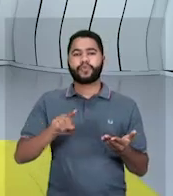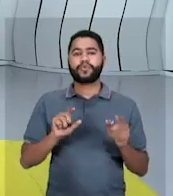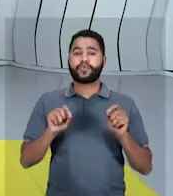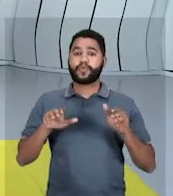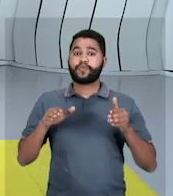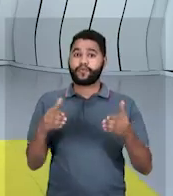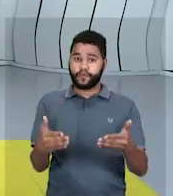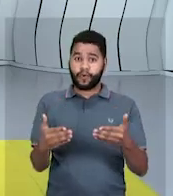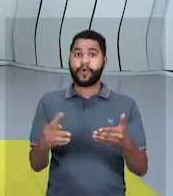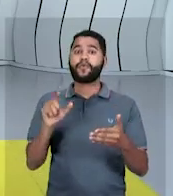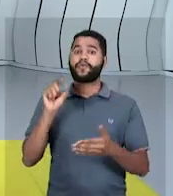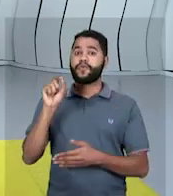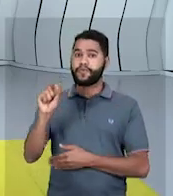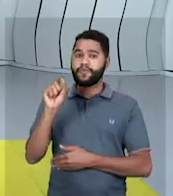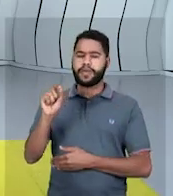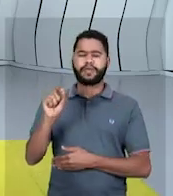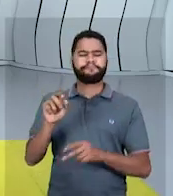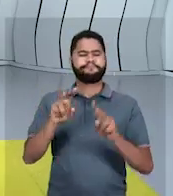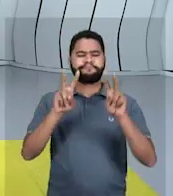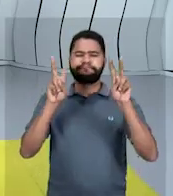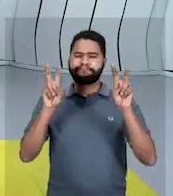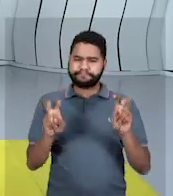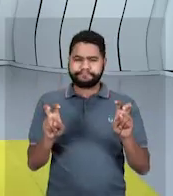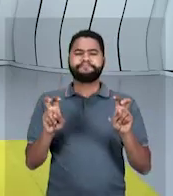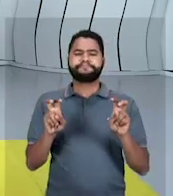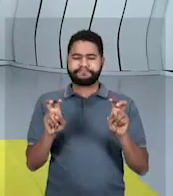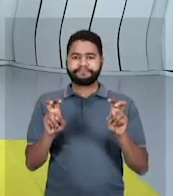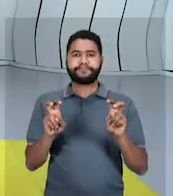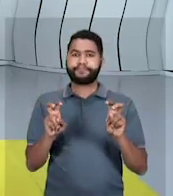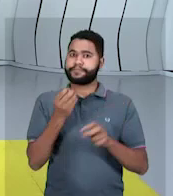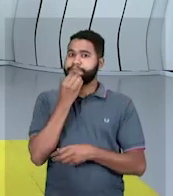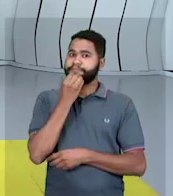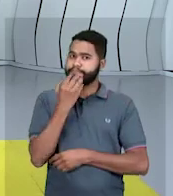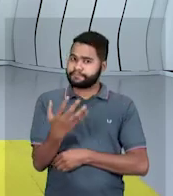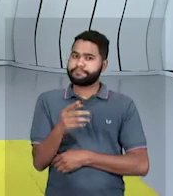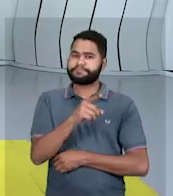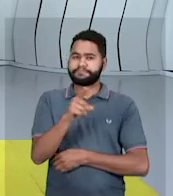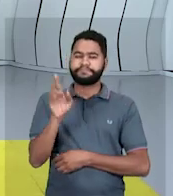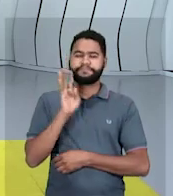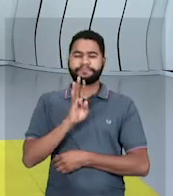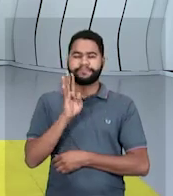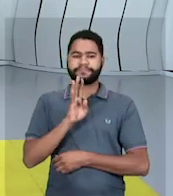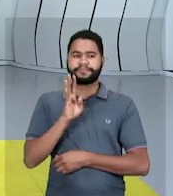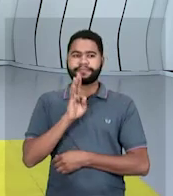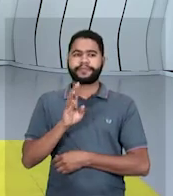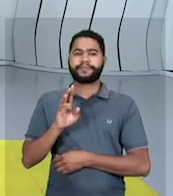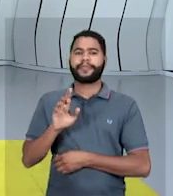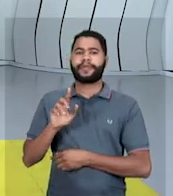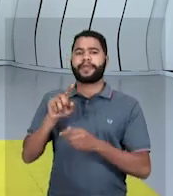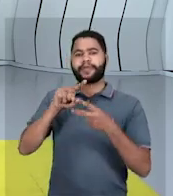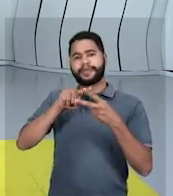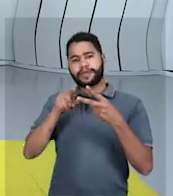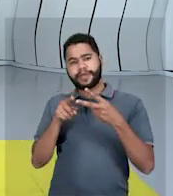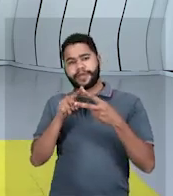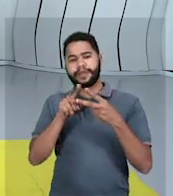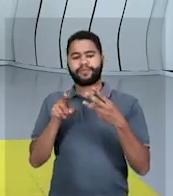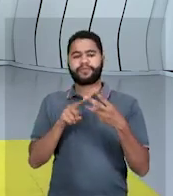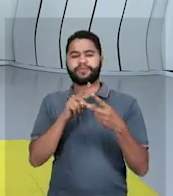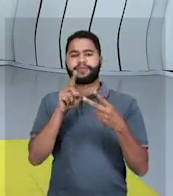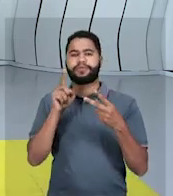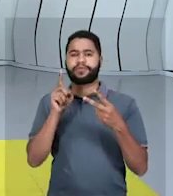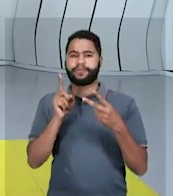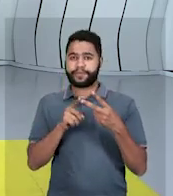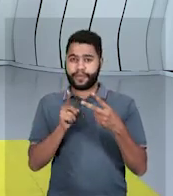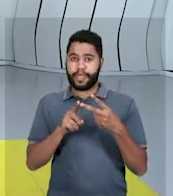hoje com um assunto bem bacana para você grause radianos dando